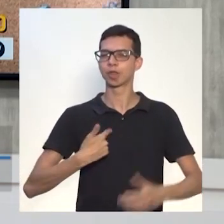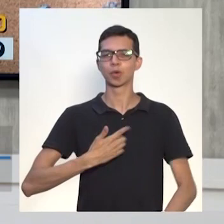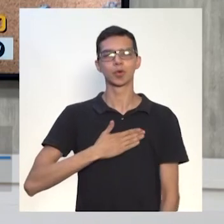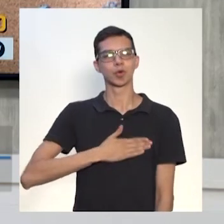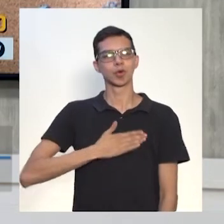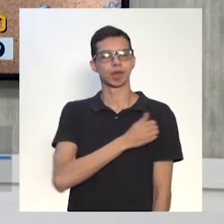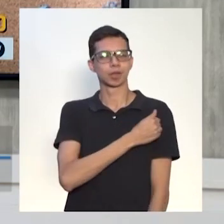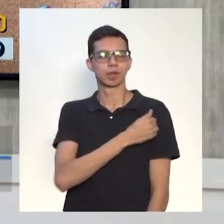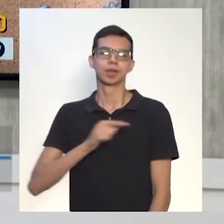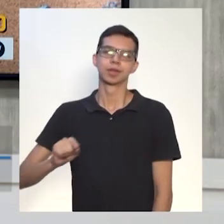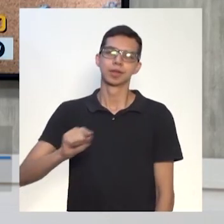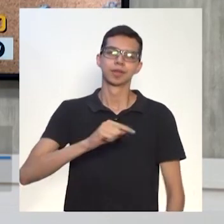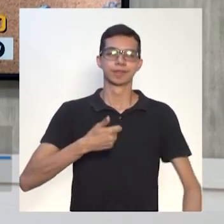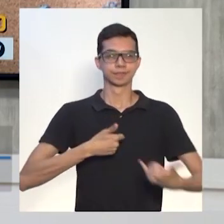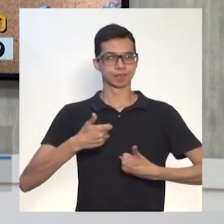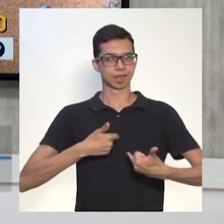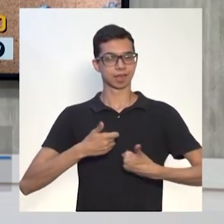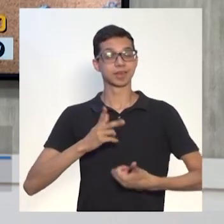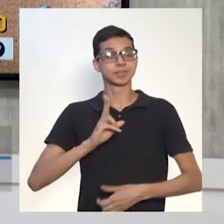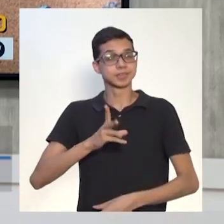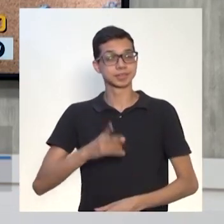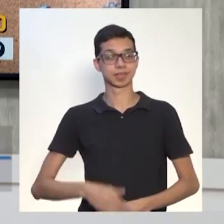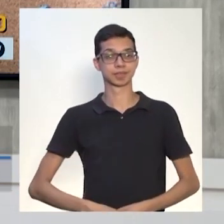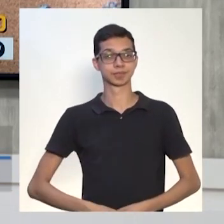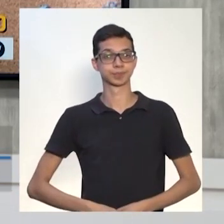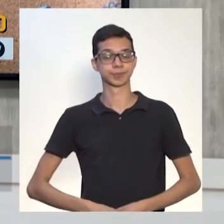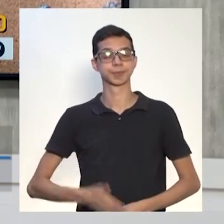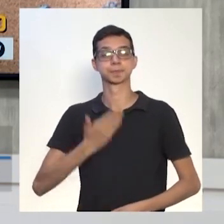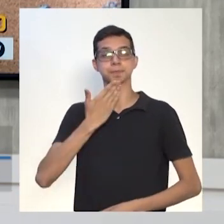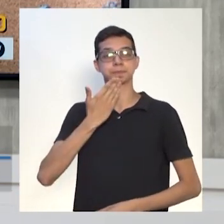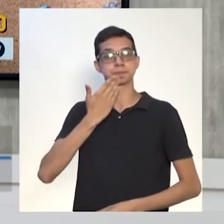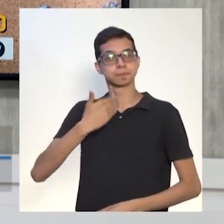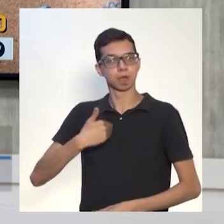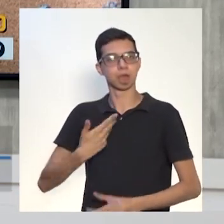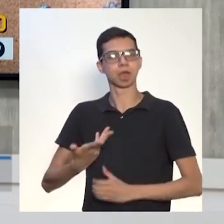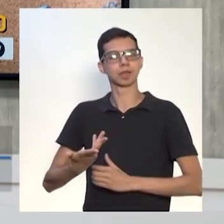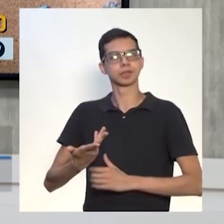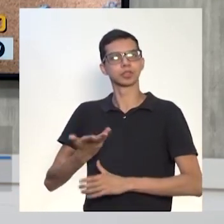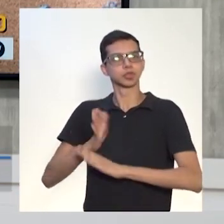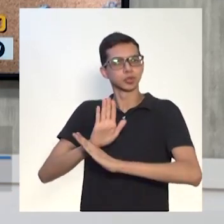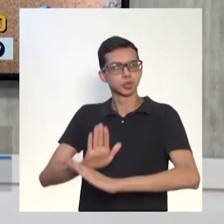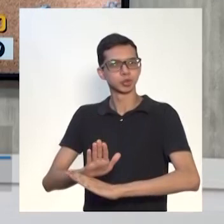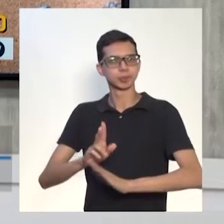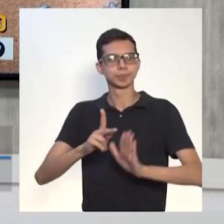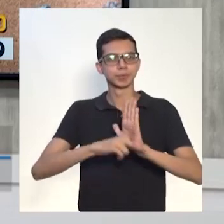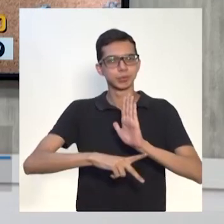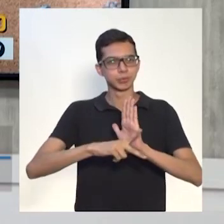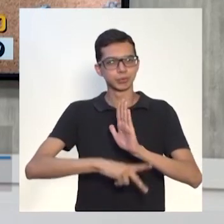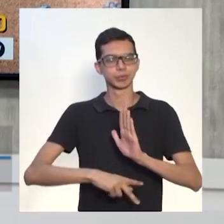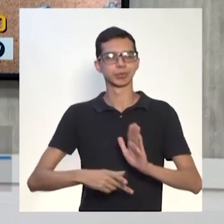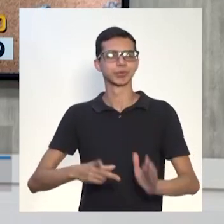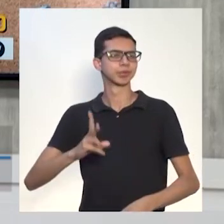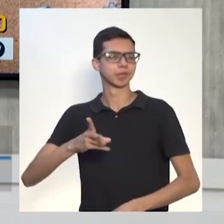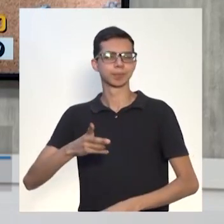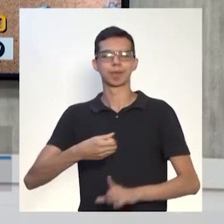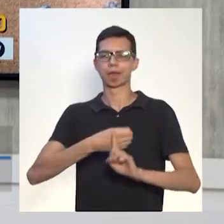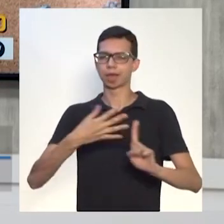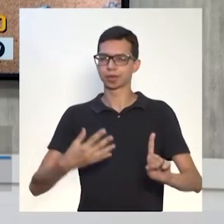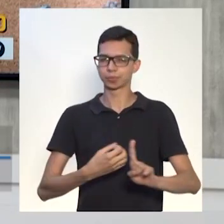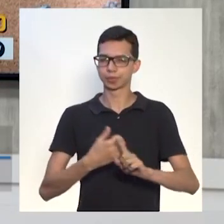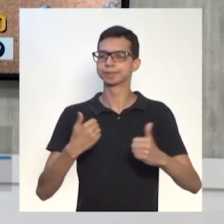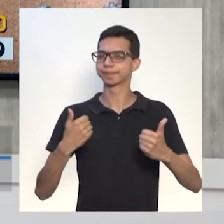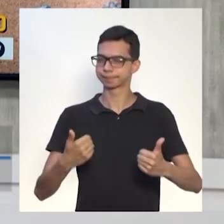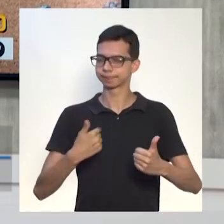vêm me falar, Felps, estou tentando aqui, me ajuda me ajuda com esse projeto, me ajuda nesse argumento, tá? Conta comigo aí, o que eu puder